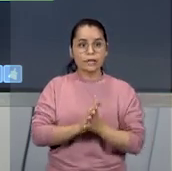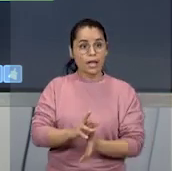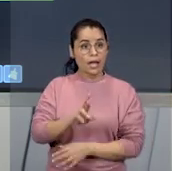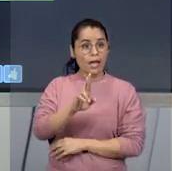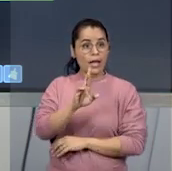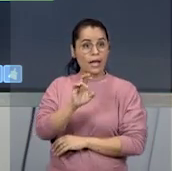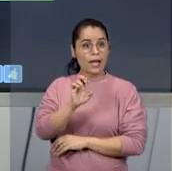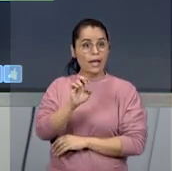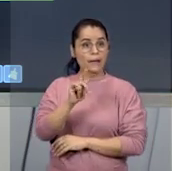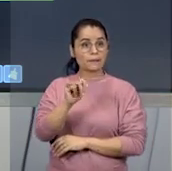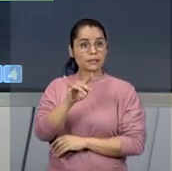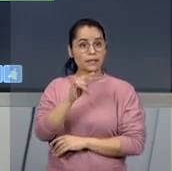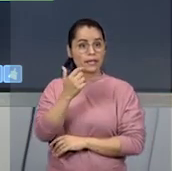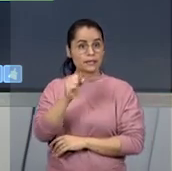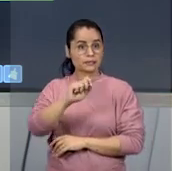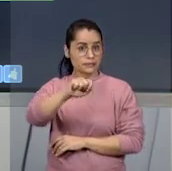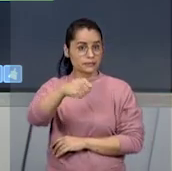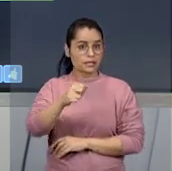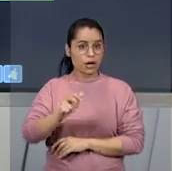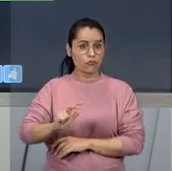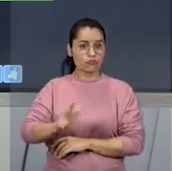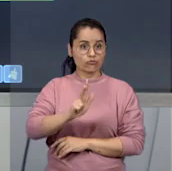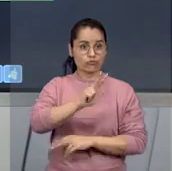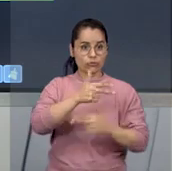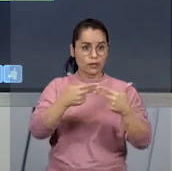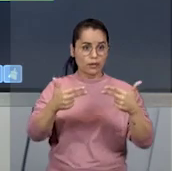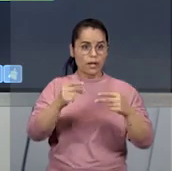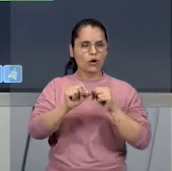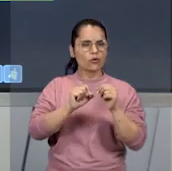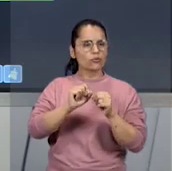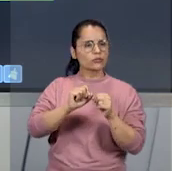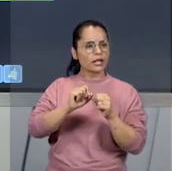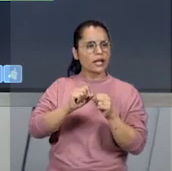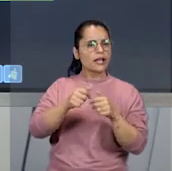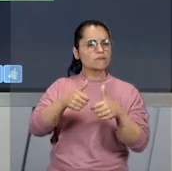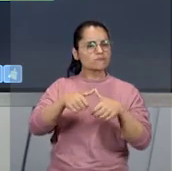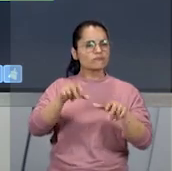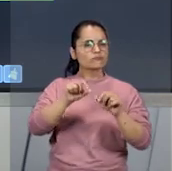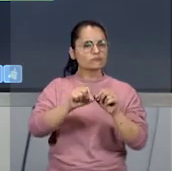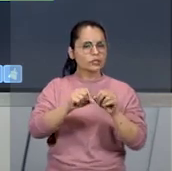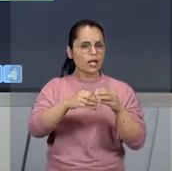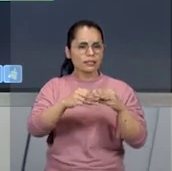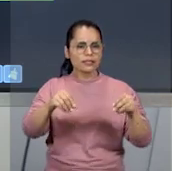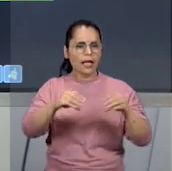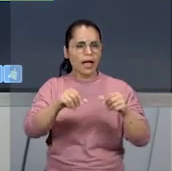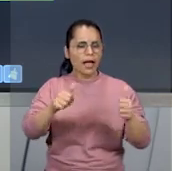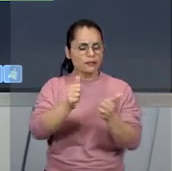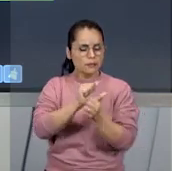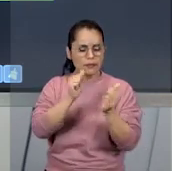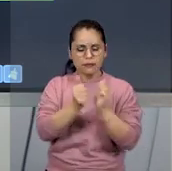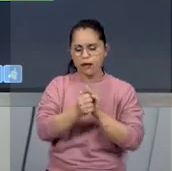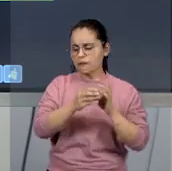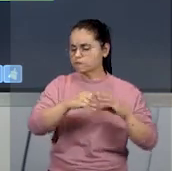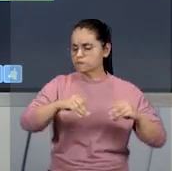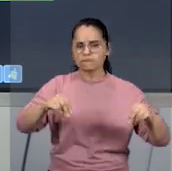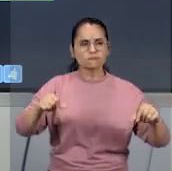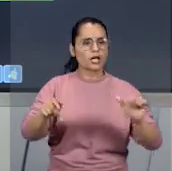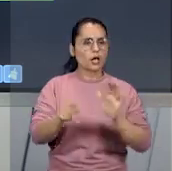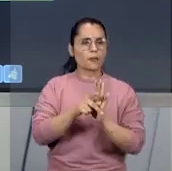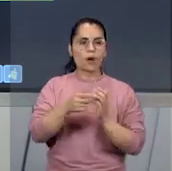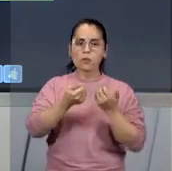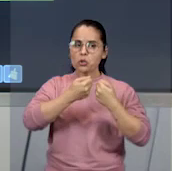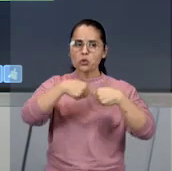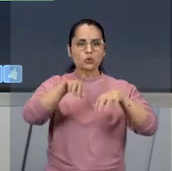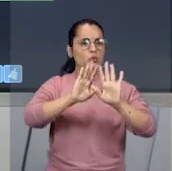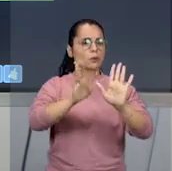tá? São tetrápodes que conquistaram definitivamente o ambiente terrestre. Como assim, Marisa? Os répteis não